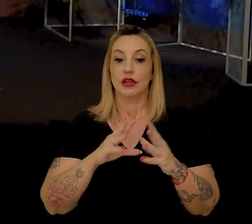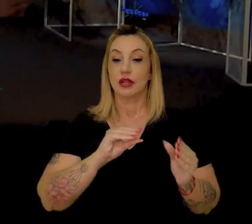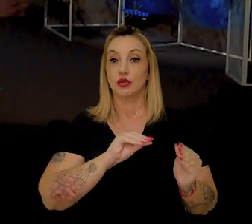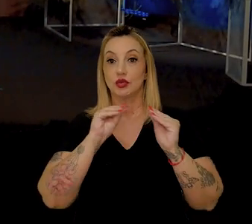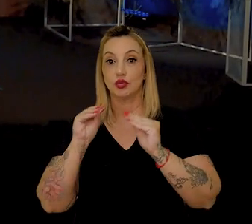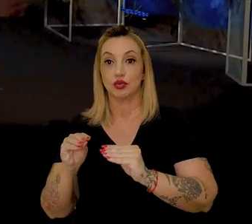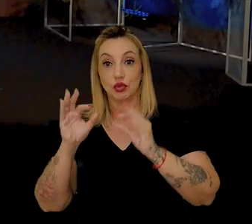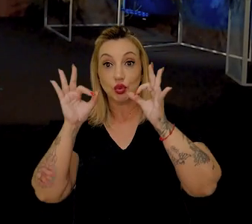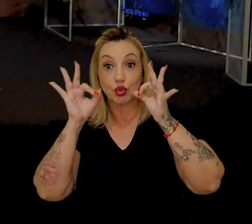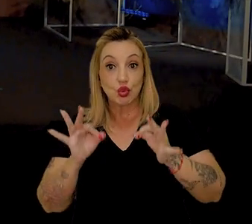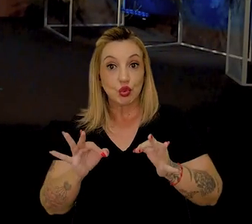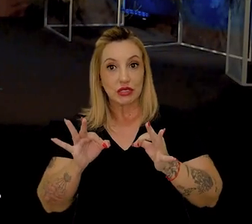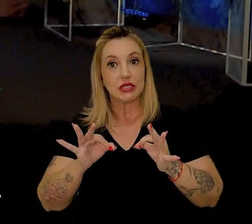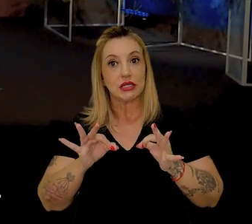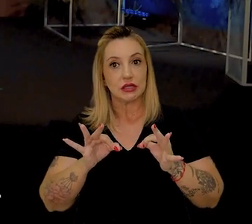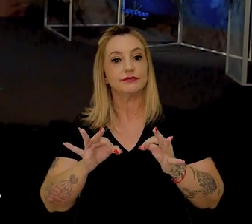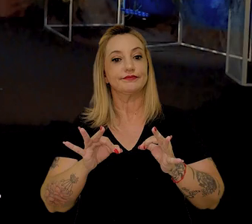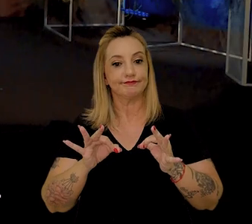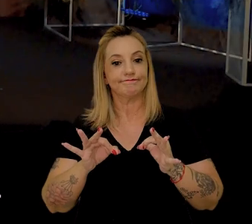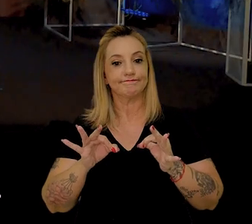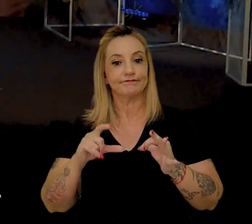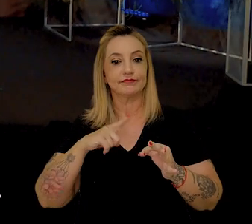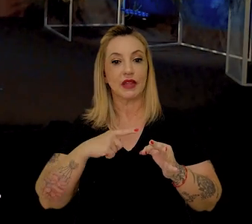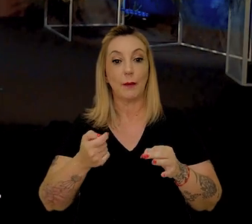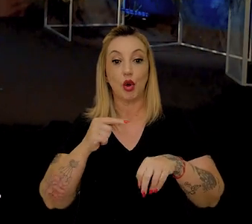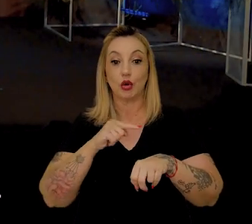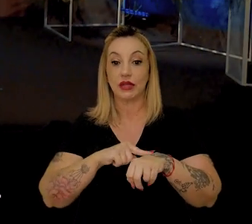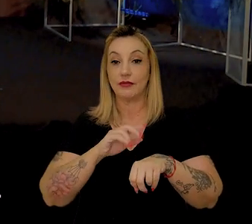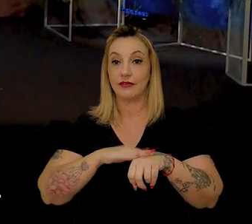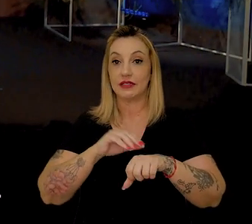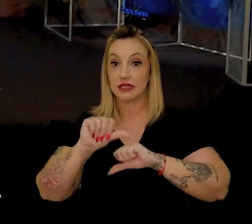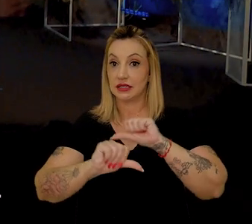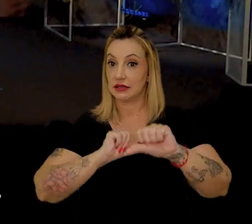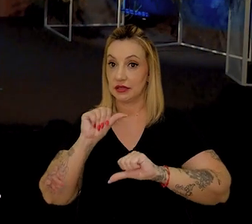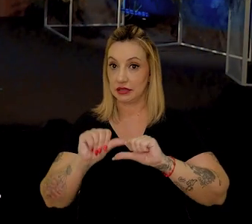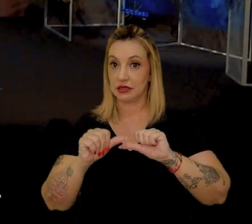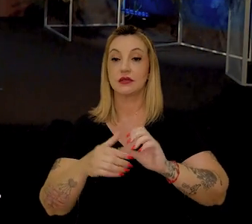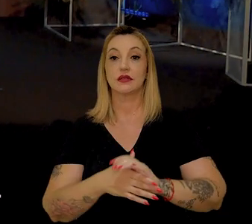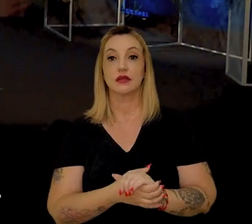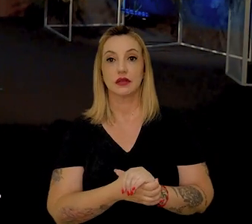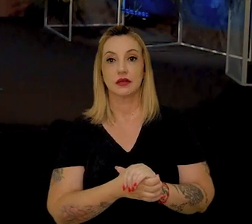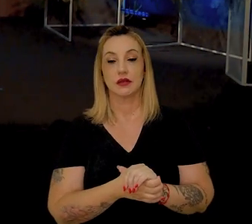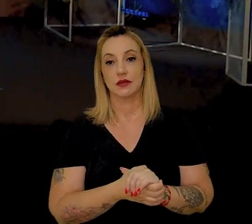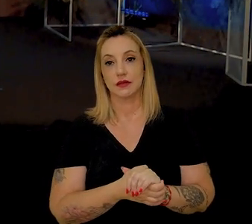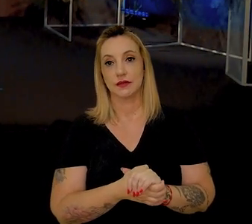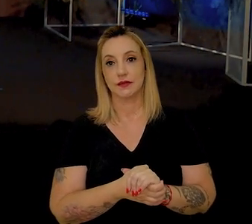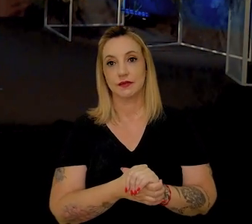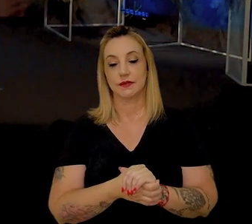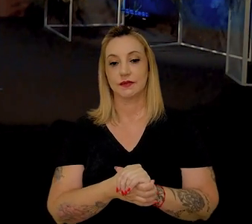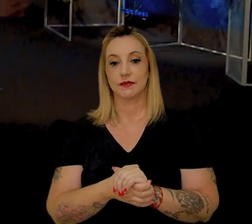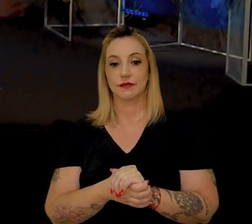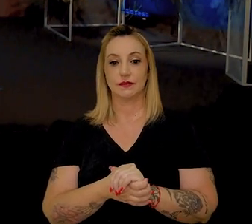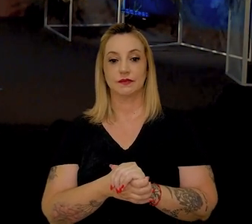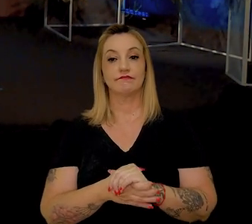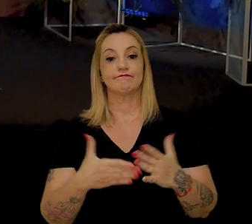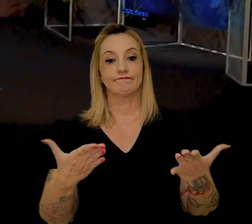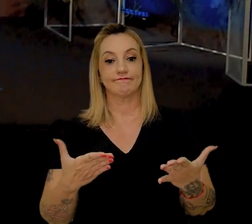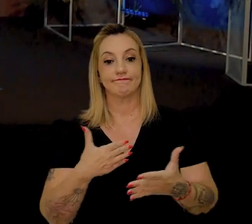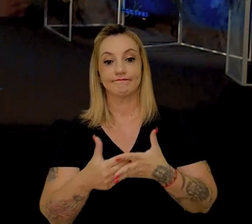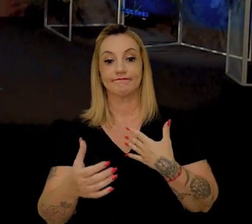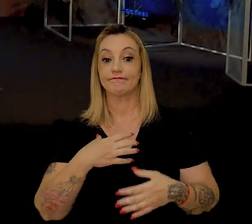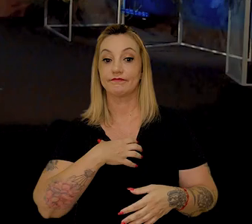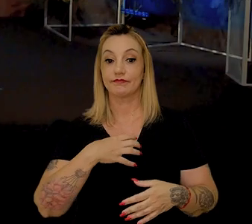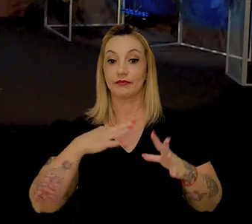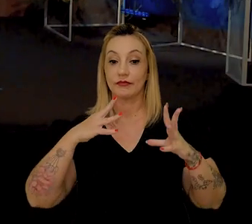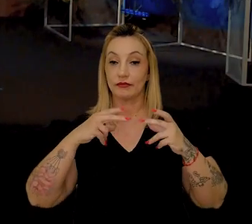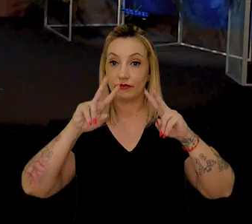uma transição justa quando você tem pouco tempo para fazer essas transformações e Mas de qualquer forma